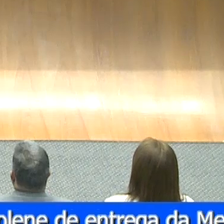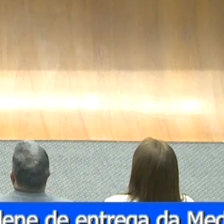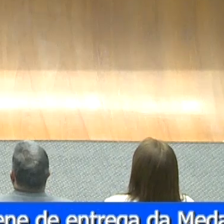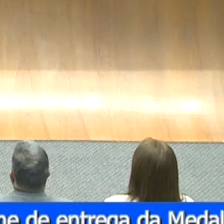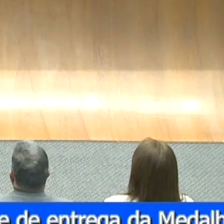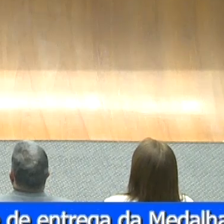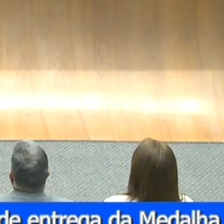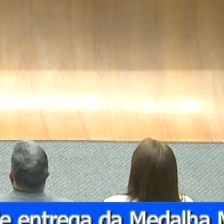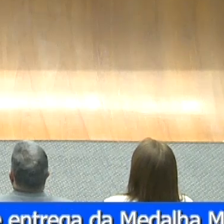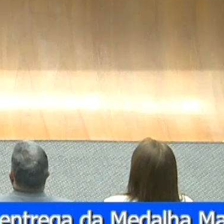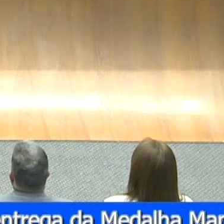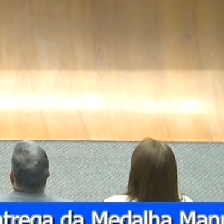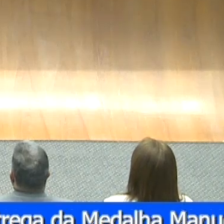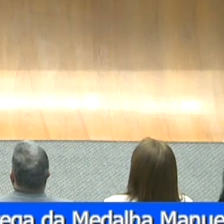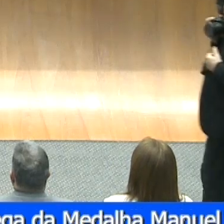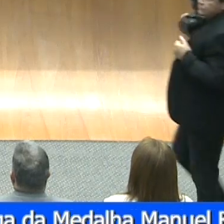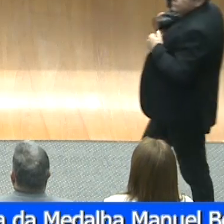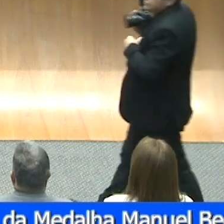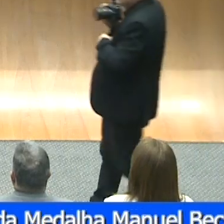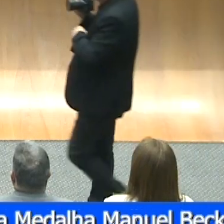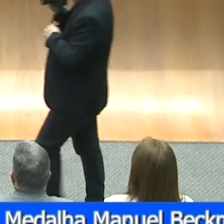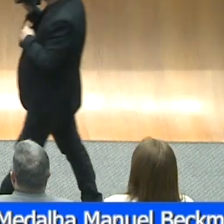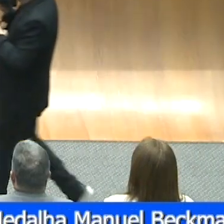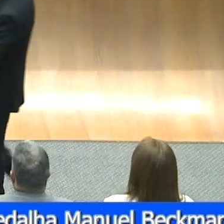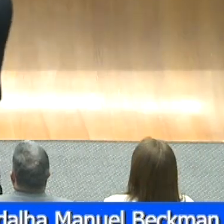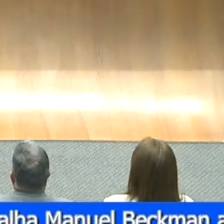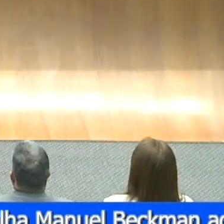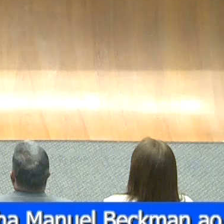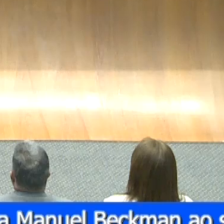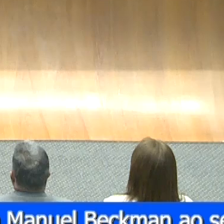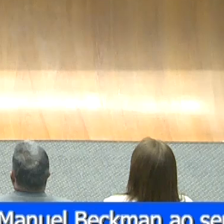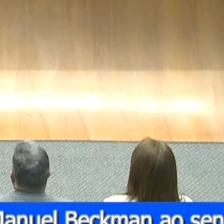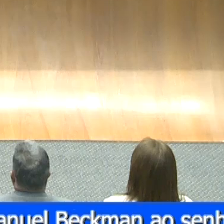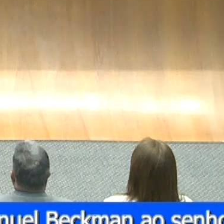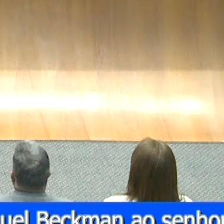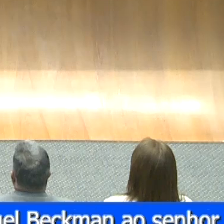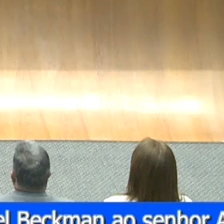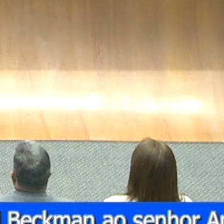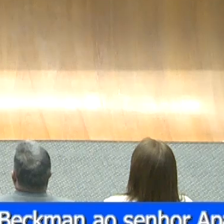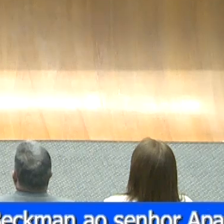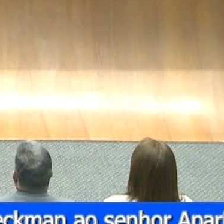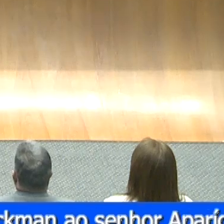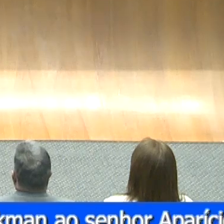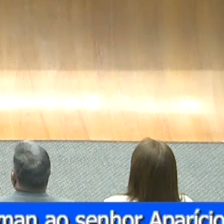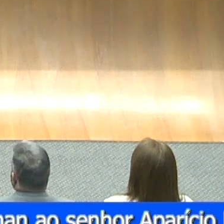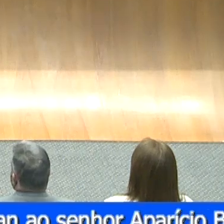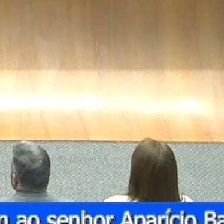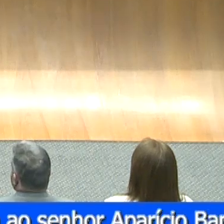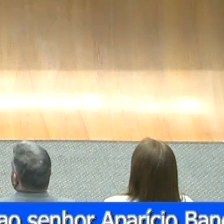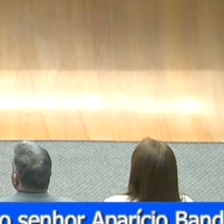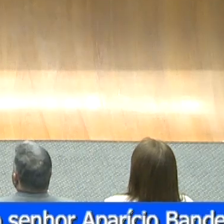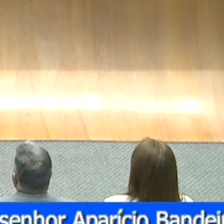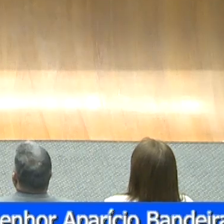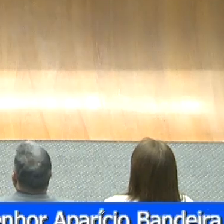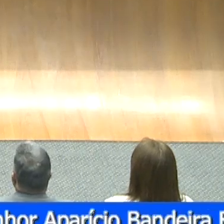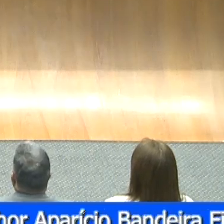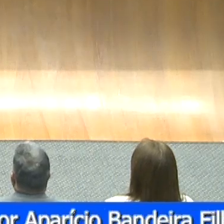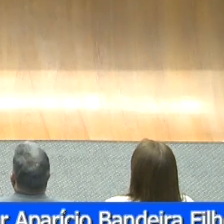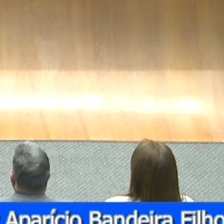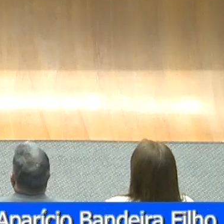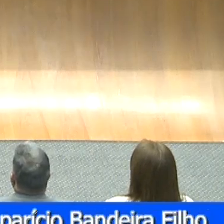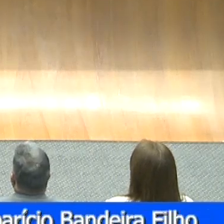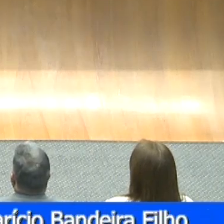nossa vida. Põe em seco, mas depois de ser chamuso, a liberdade é o